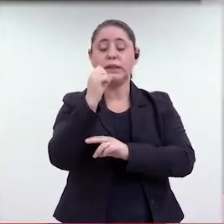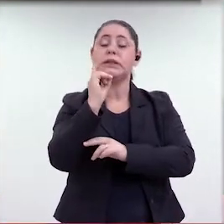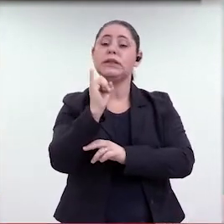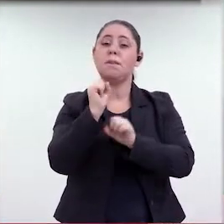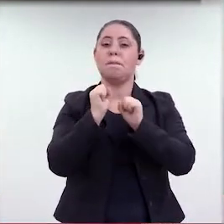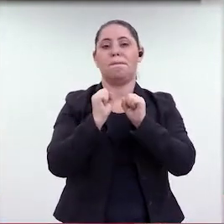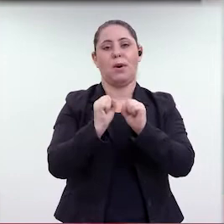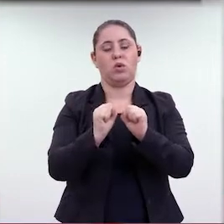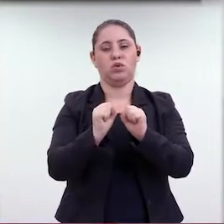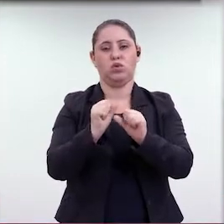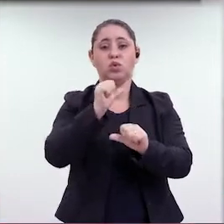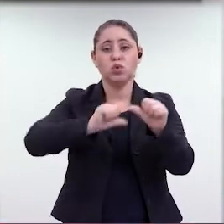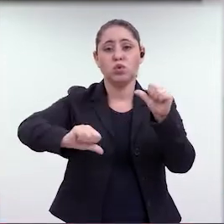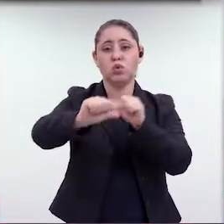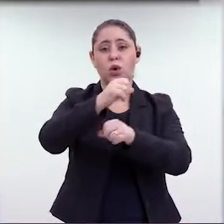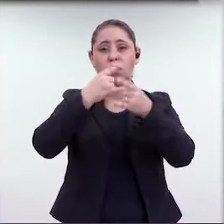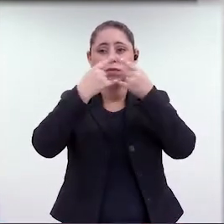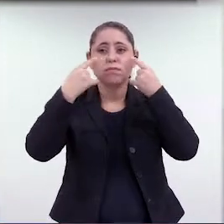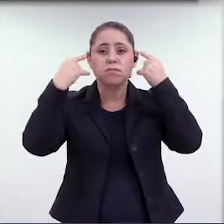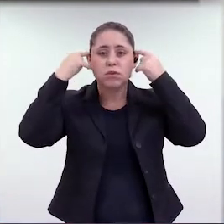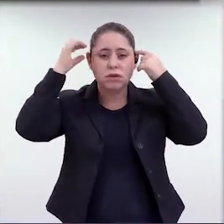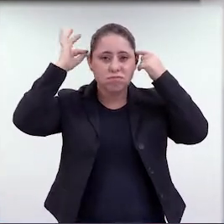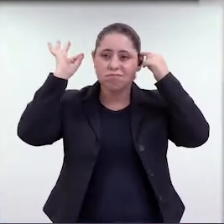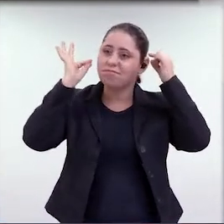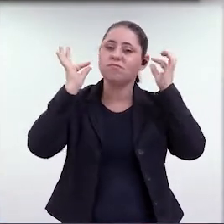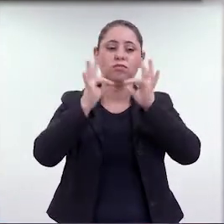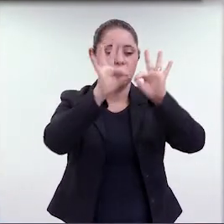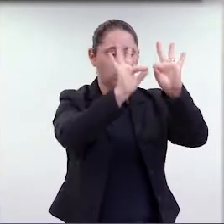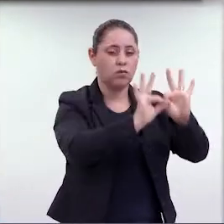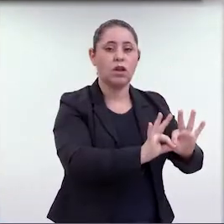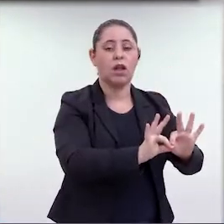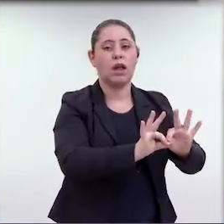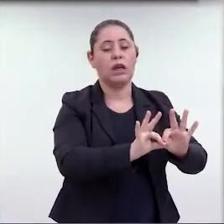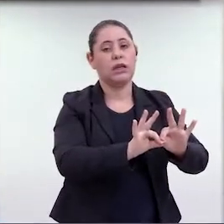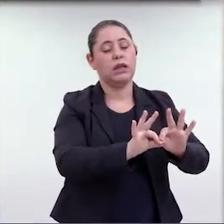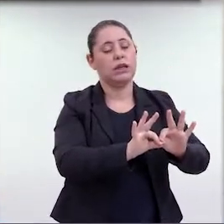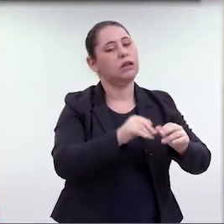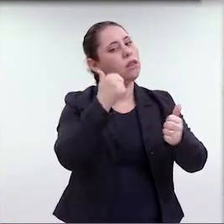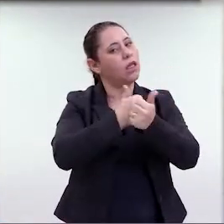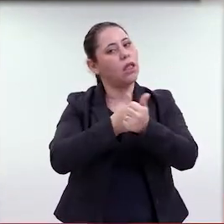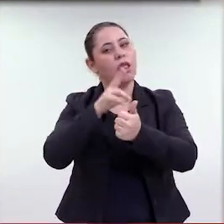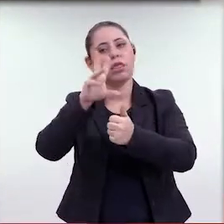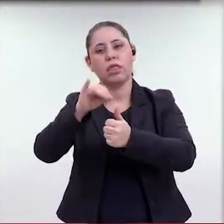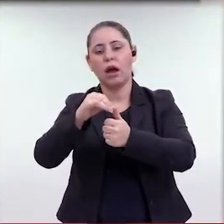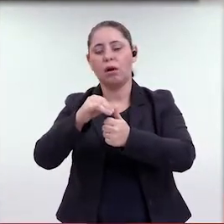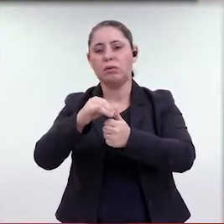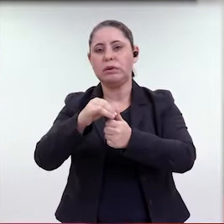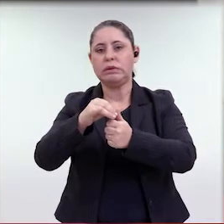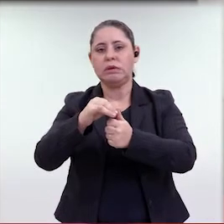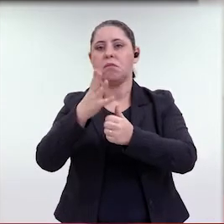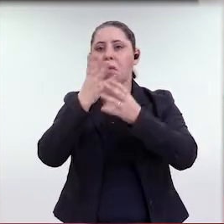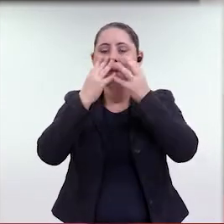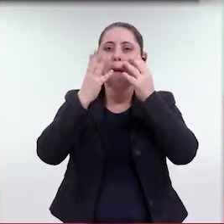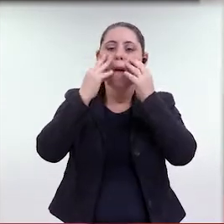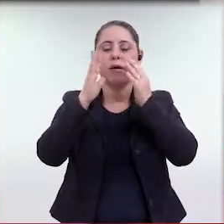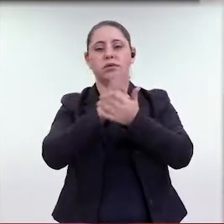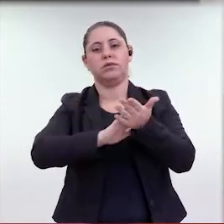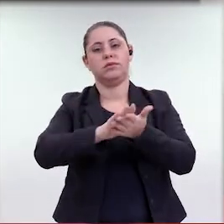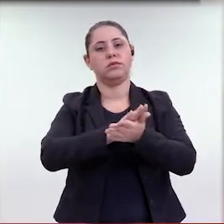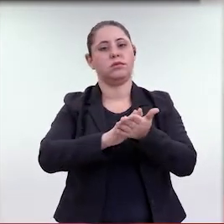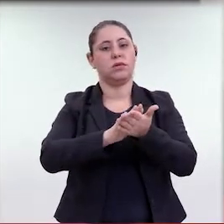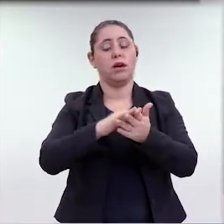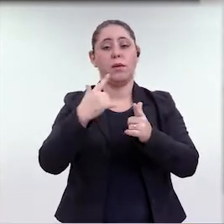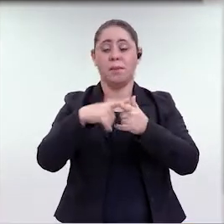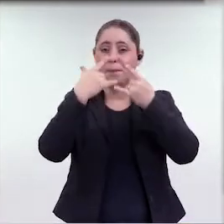se possível, trocar a máscara e, se não for possível, tentar mexer, né, com as mãos o mínimo